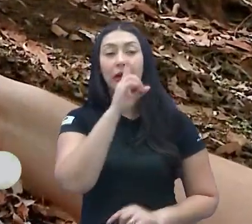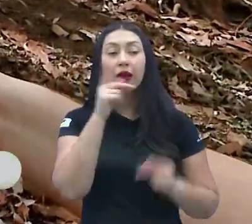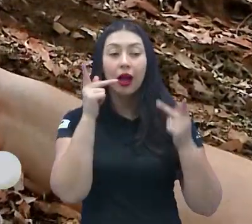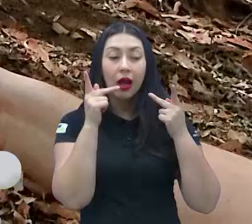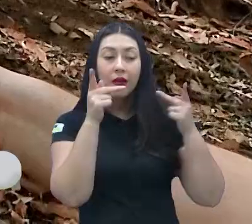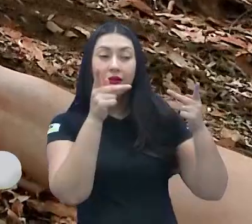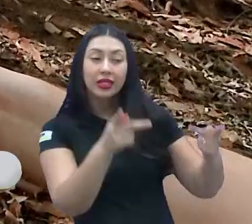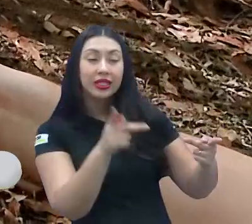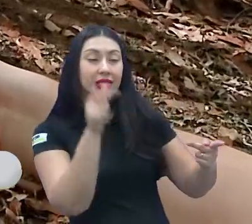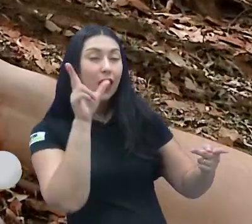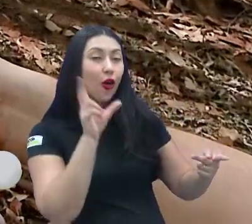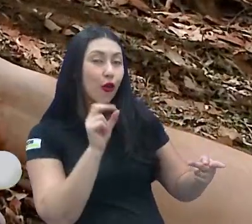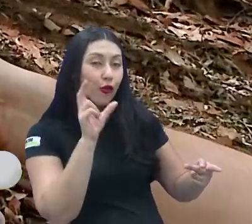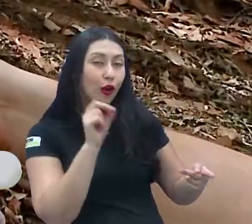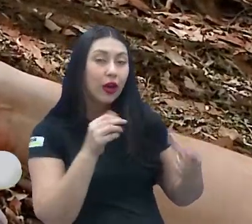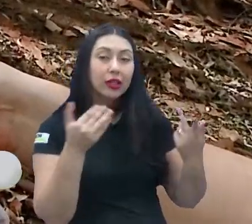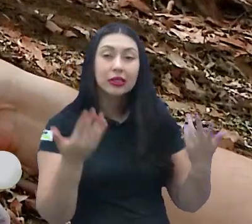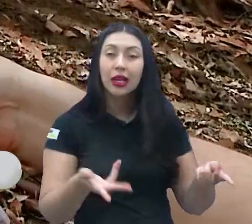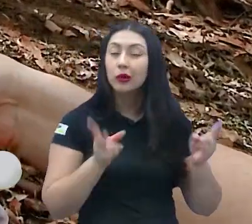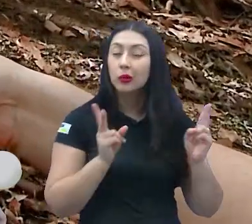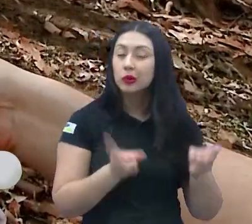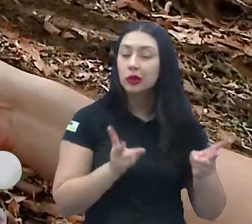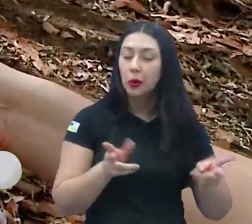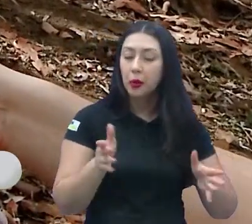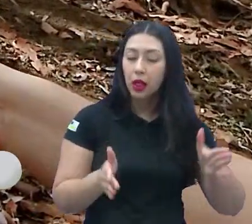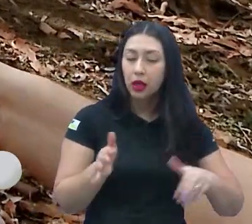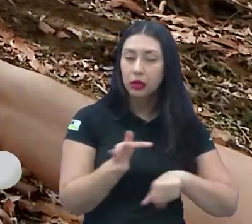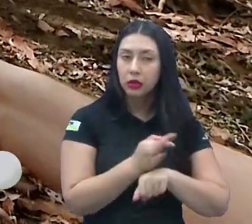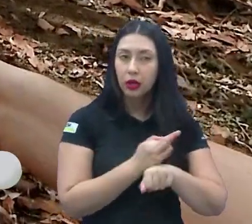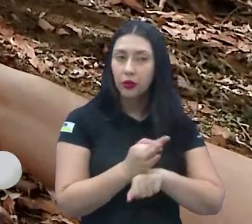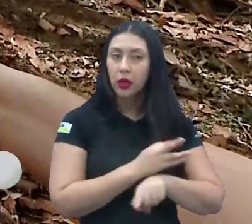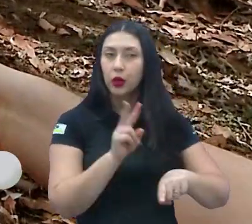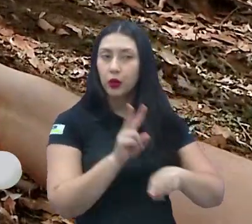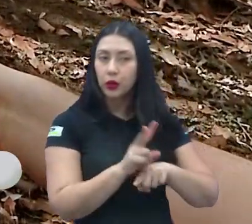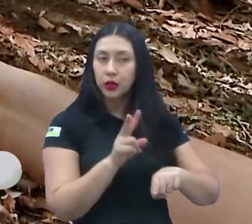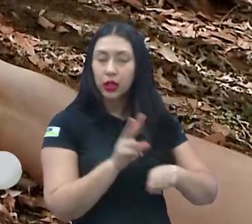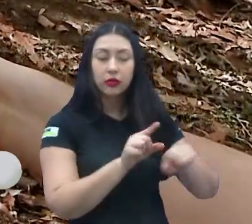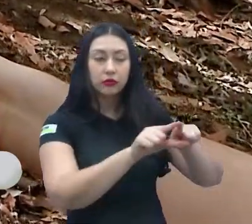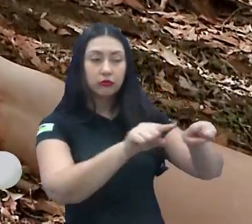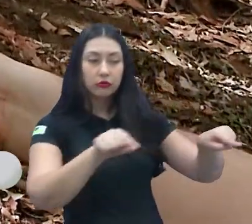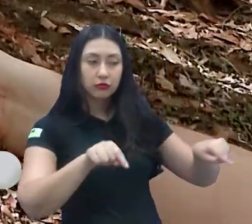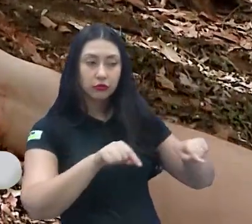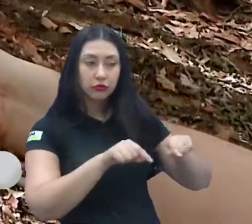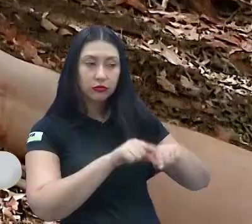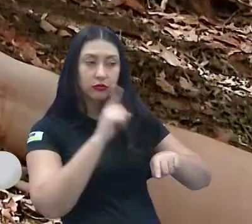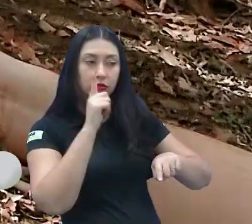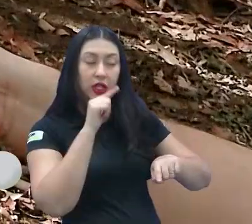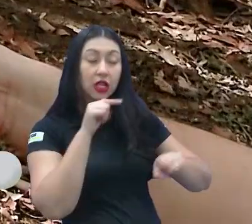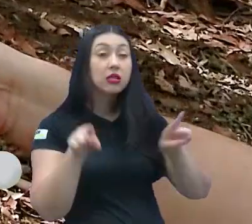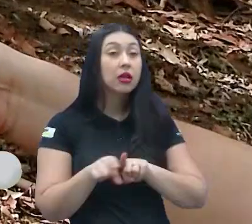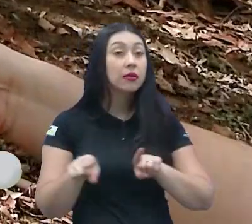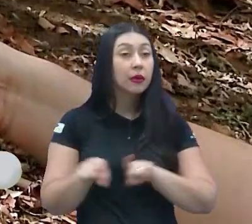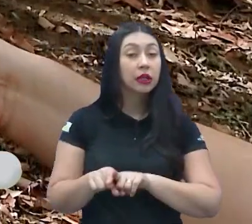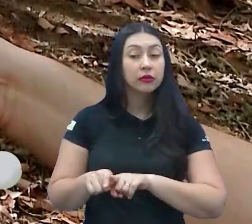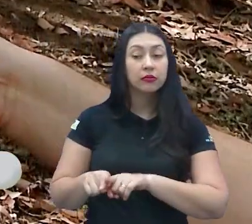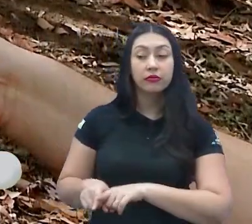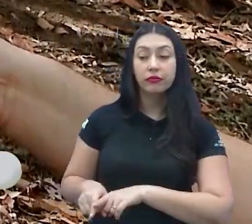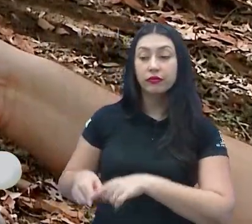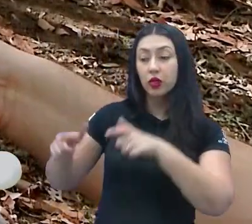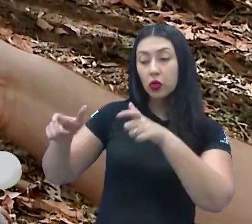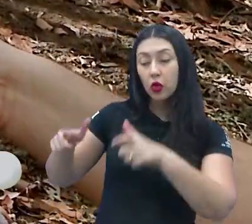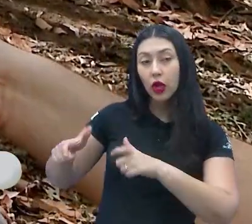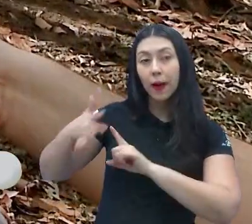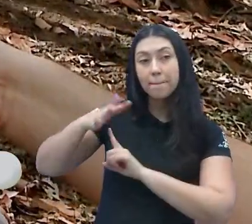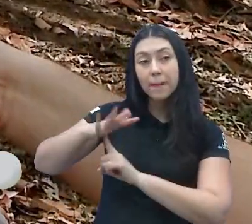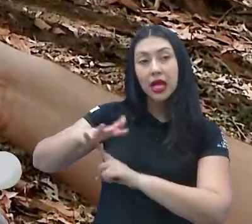qualquer momento nas férias, né, o cuidado é redobrado, porque está na piscina, tem que ficar olhando, vem no parquinho, a gente também tem que ficar olhando, tem que trazer, e